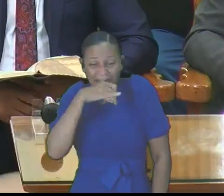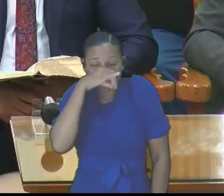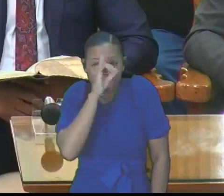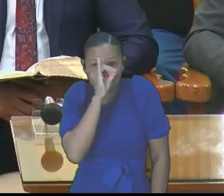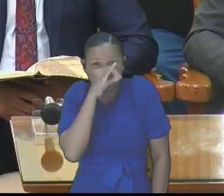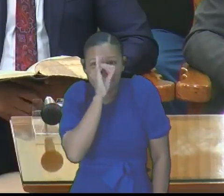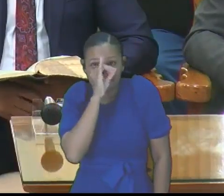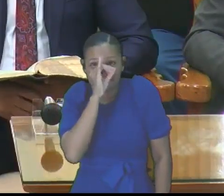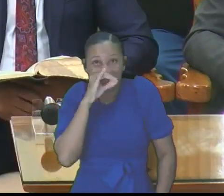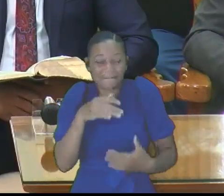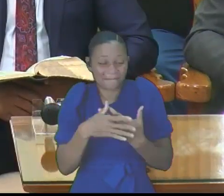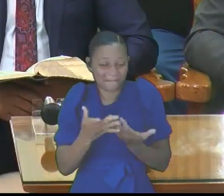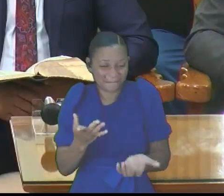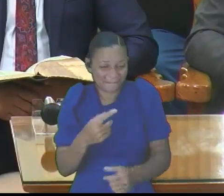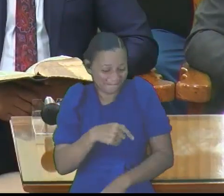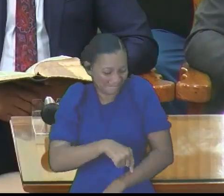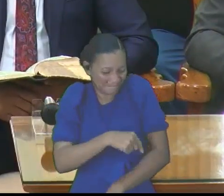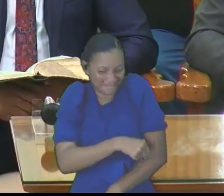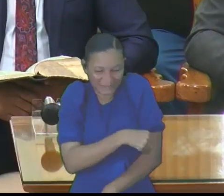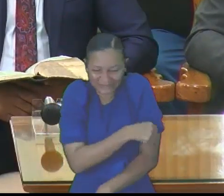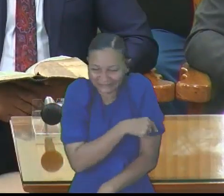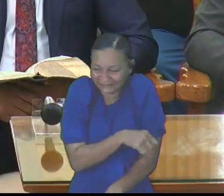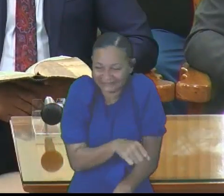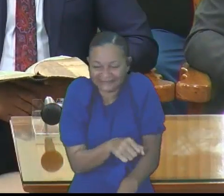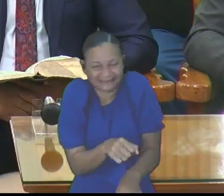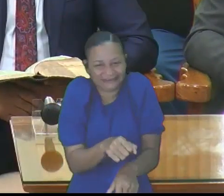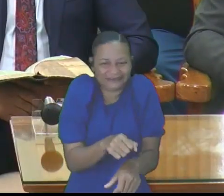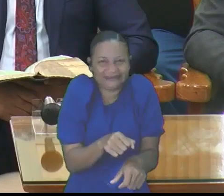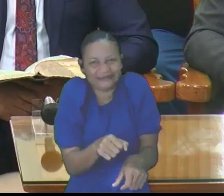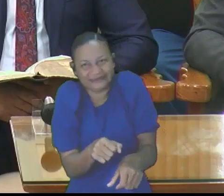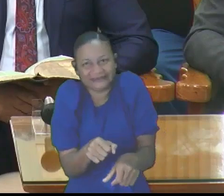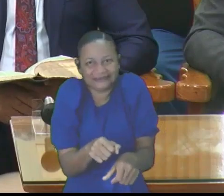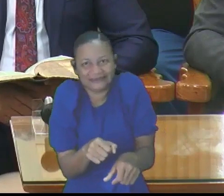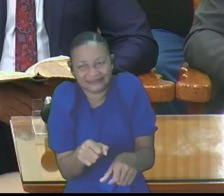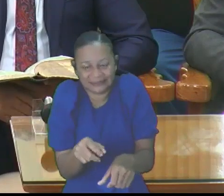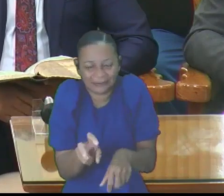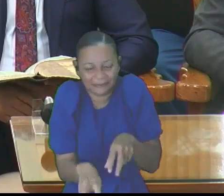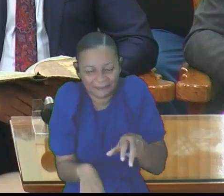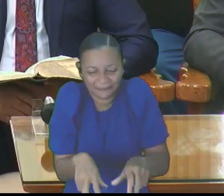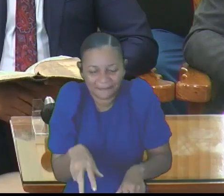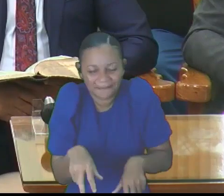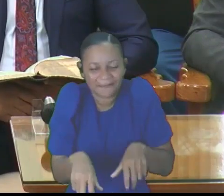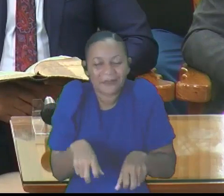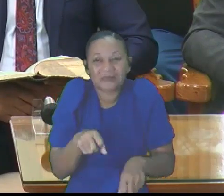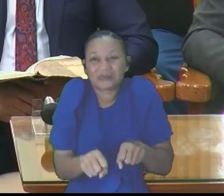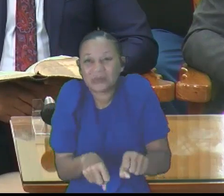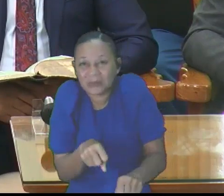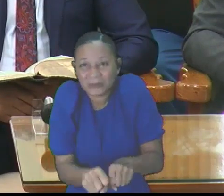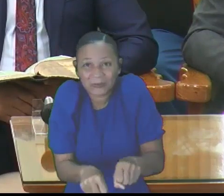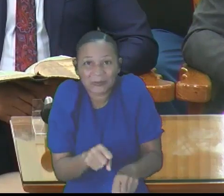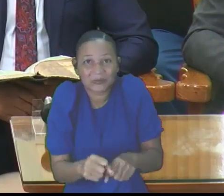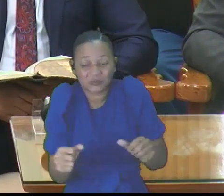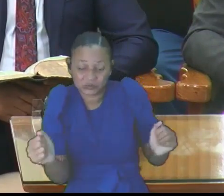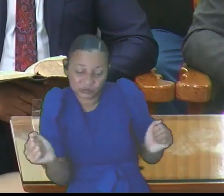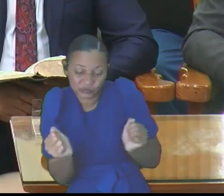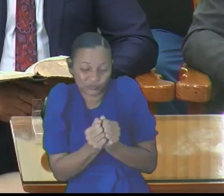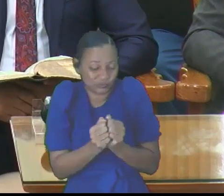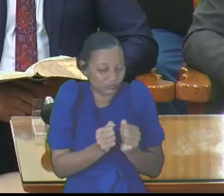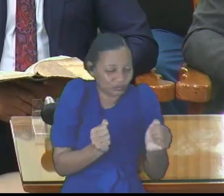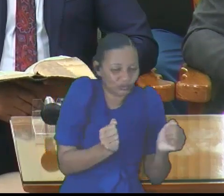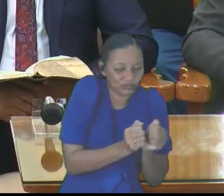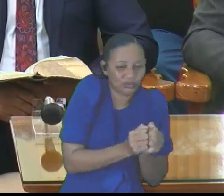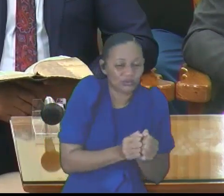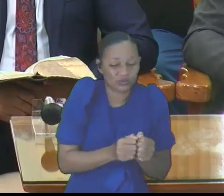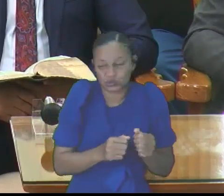agora para ficar um porco-espinho perto do outro? Glória a Jesus. Mas tem que ficar, ou fica perto do outro, é